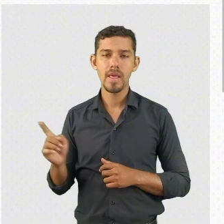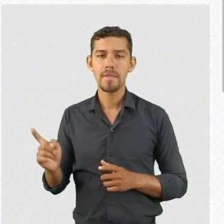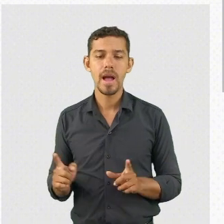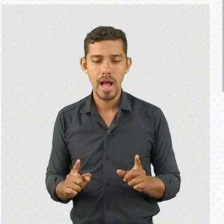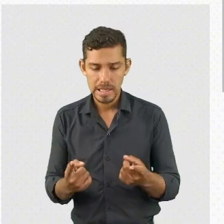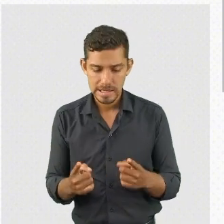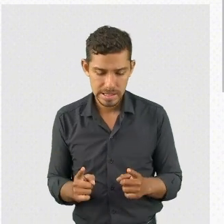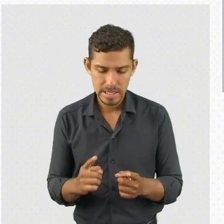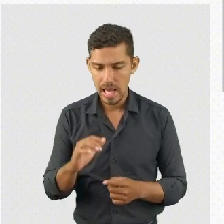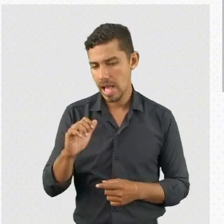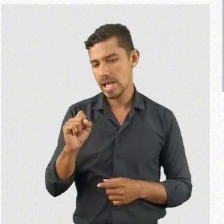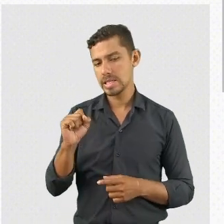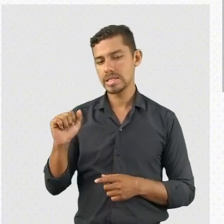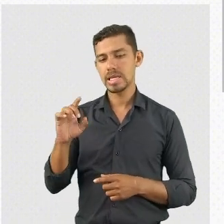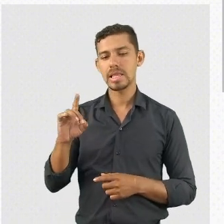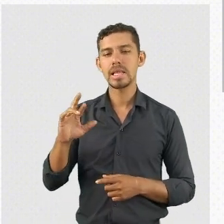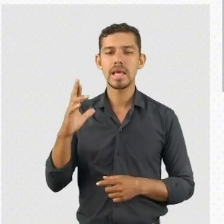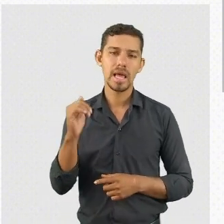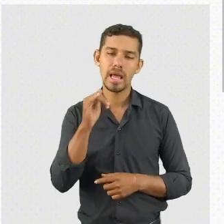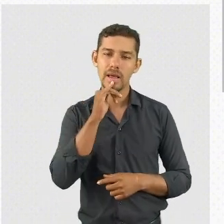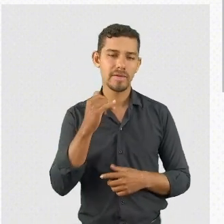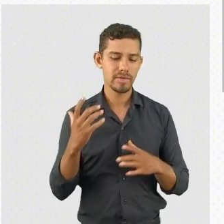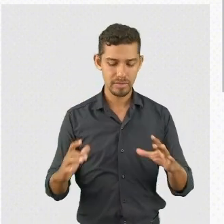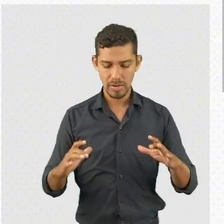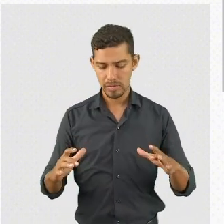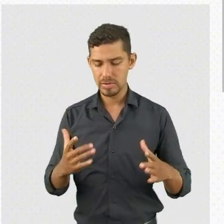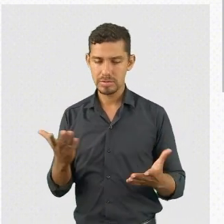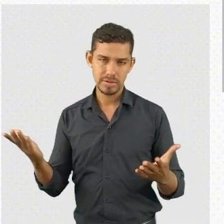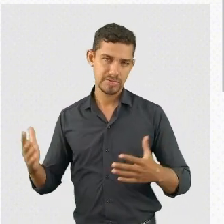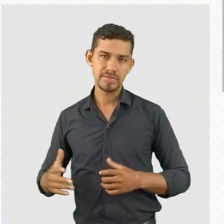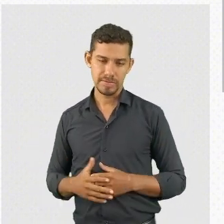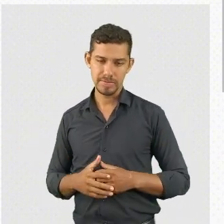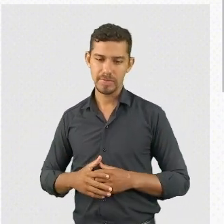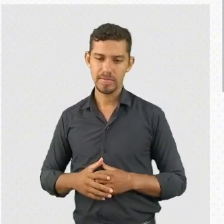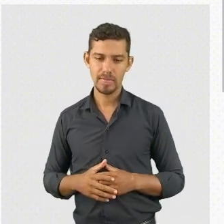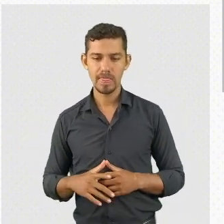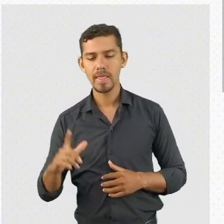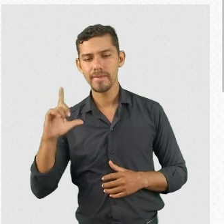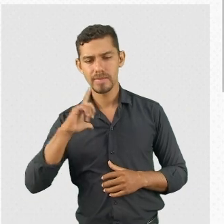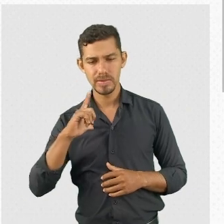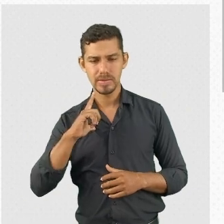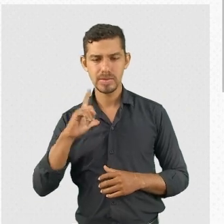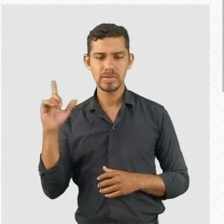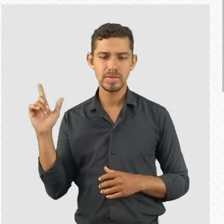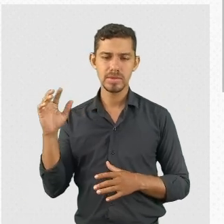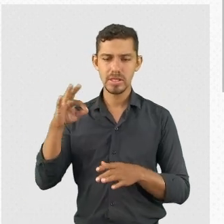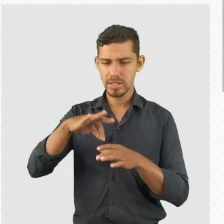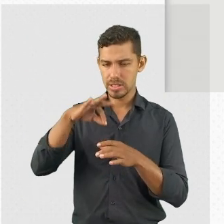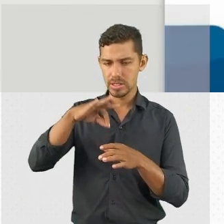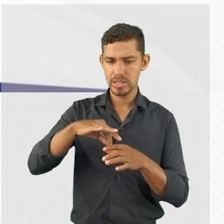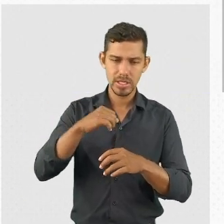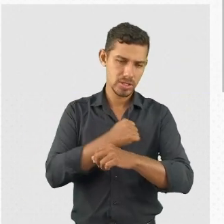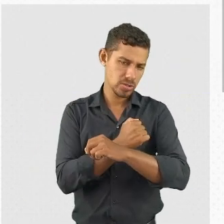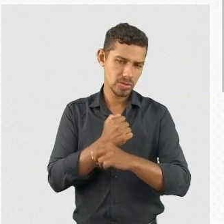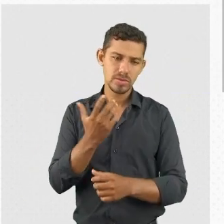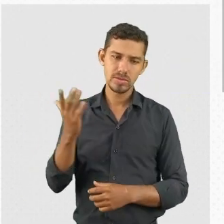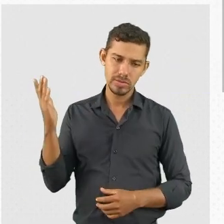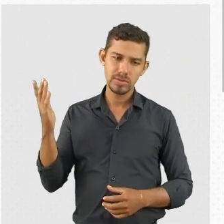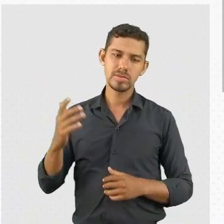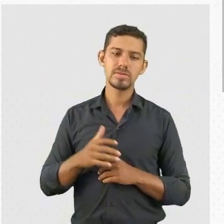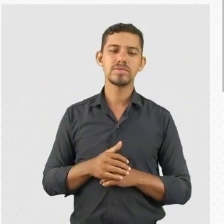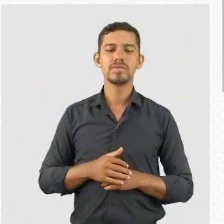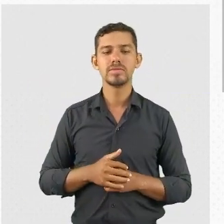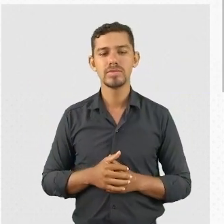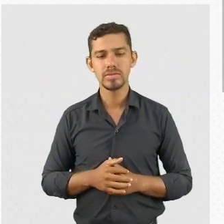seria a assadeira ou aquela forma de você assar. Ali tem chá de cozinha, logicamente, como eu